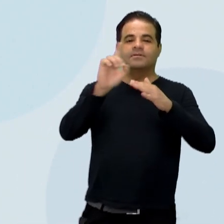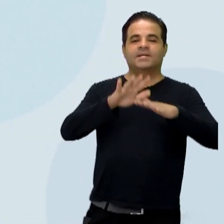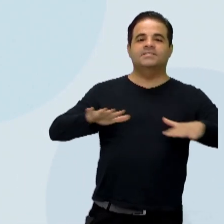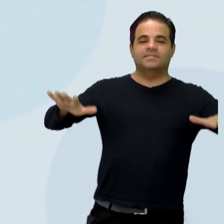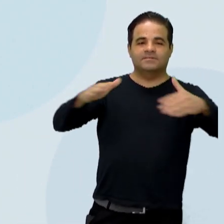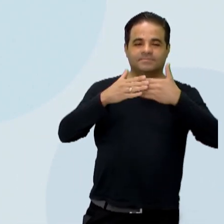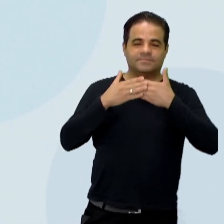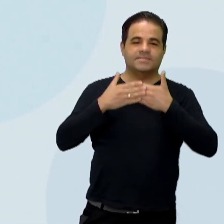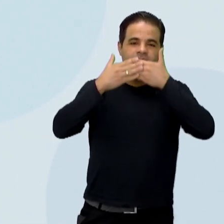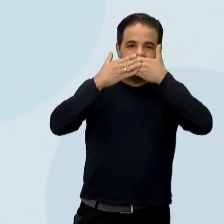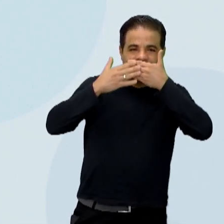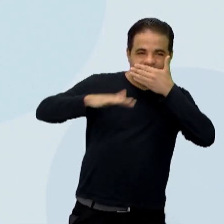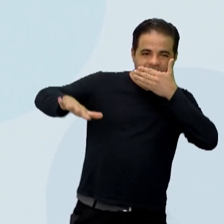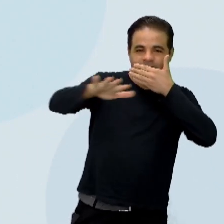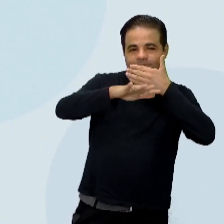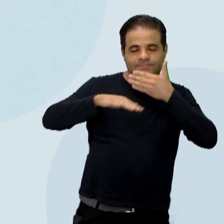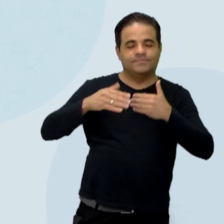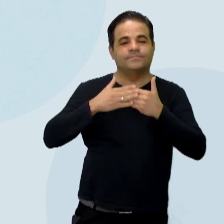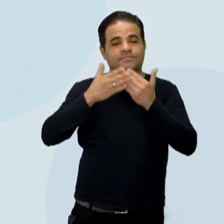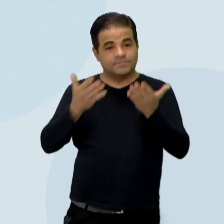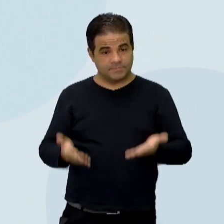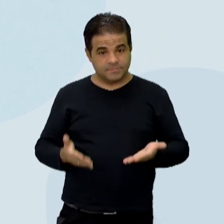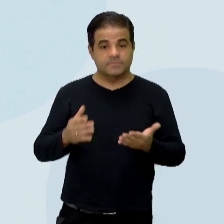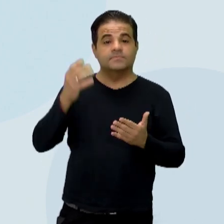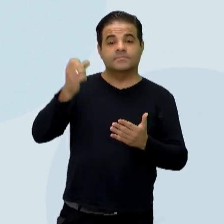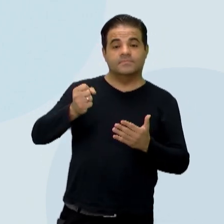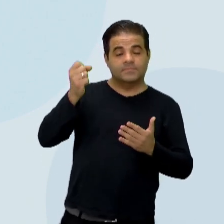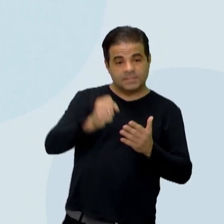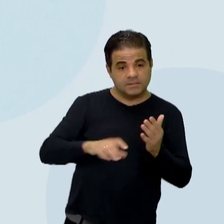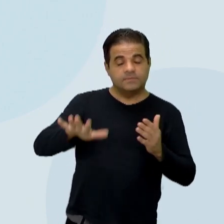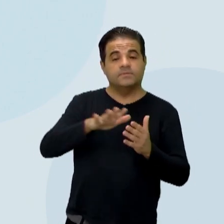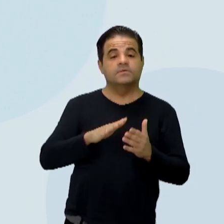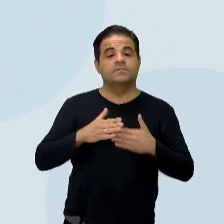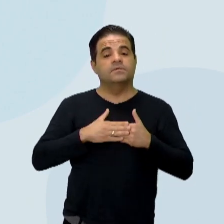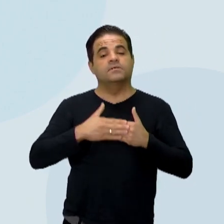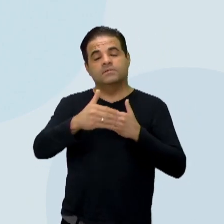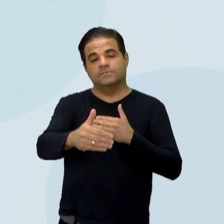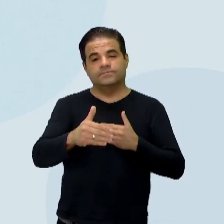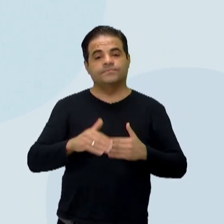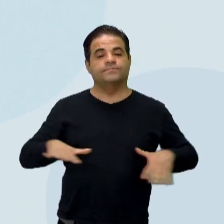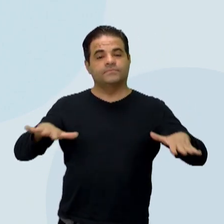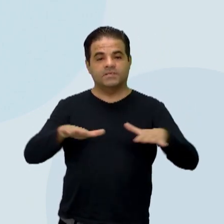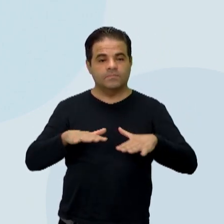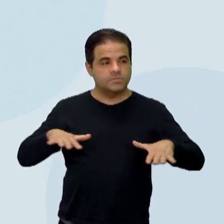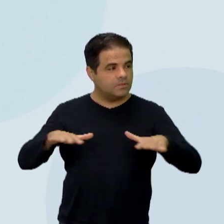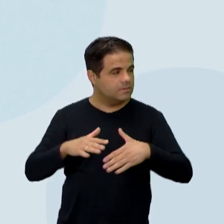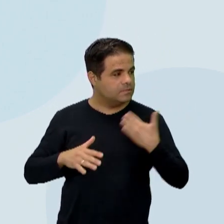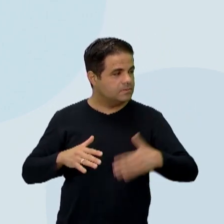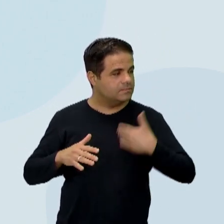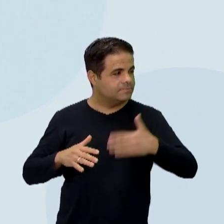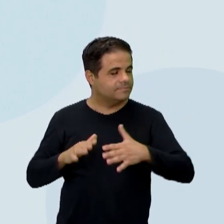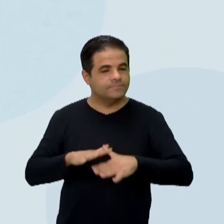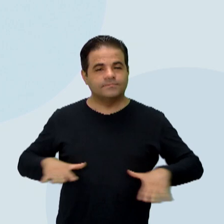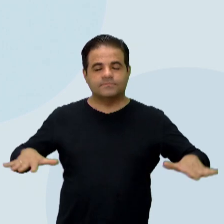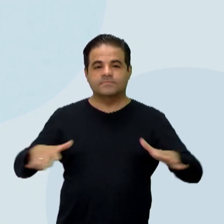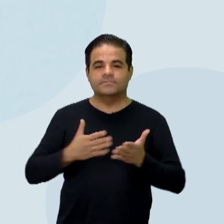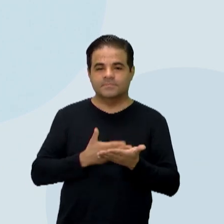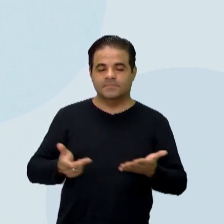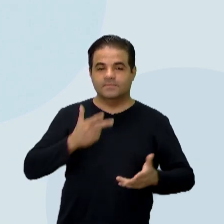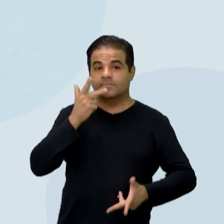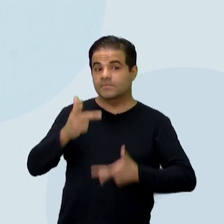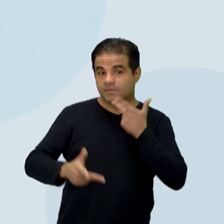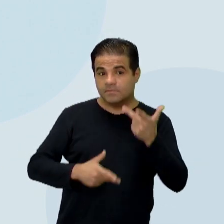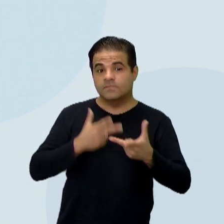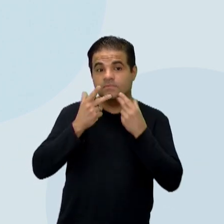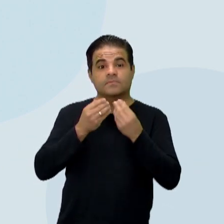do texto é detalhar a transformação do leite da forma líquida para o pó. É esse o foco. Quer dizer, ele fala sobre um monte de coisa.